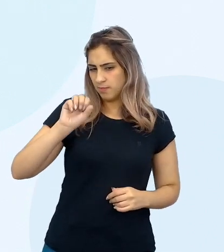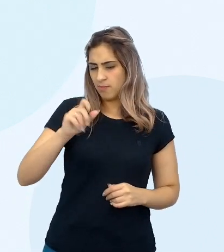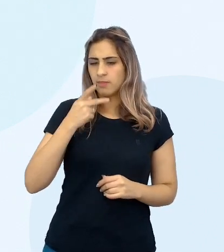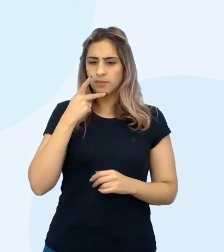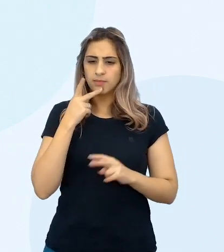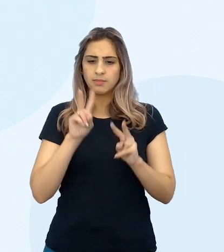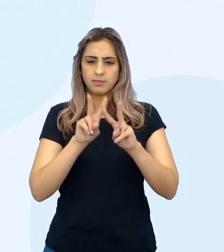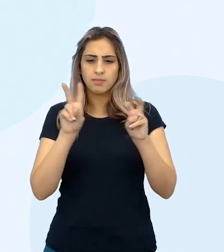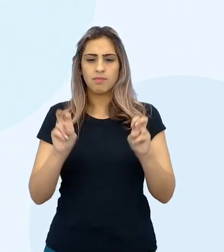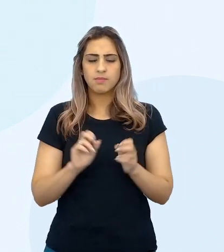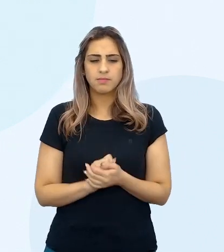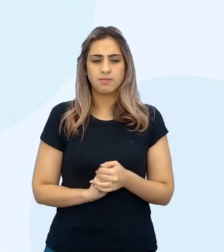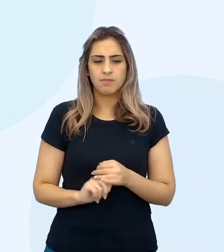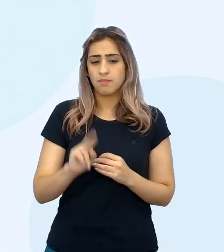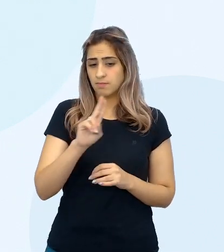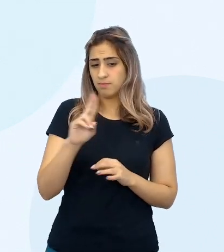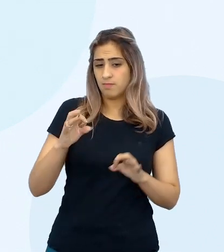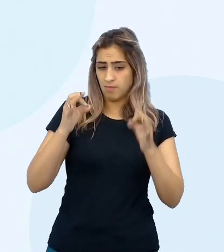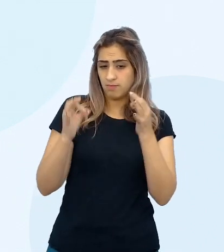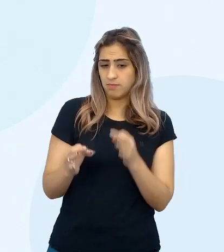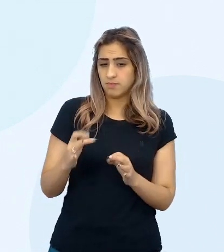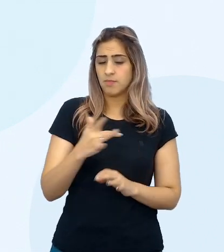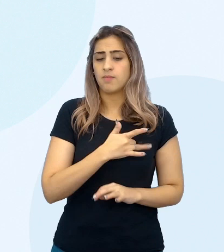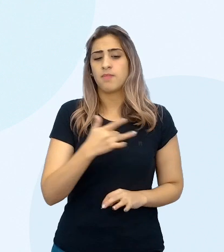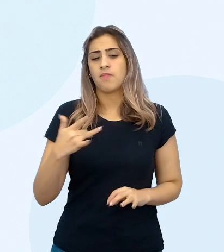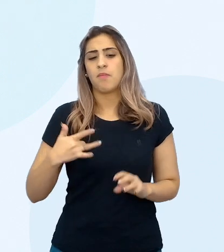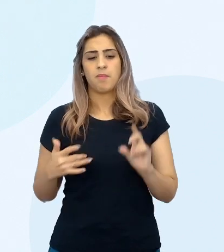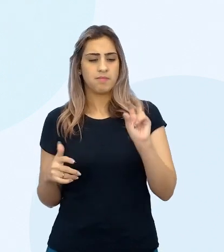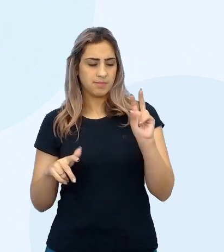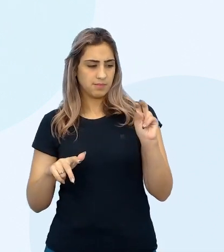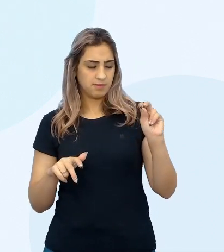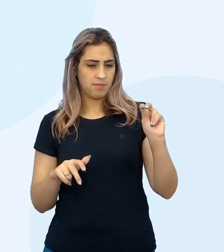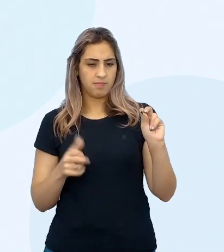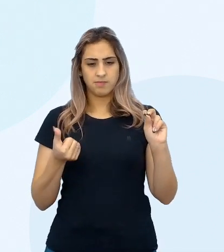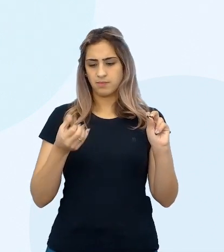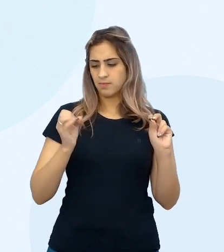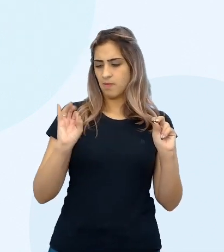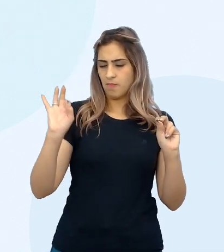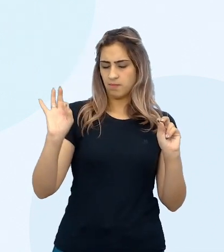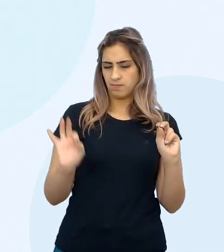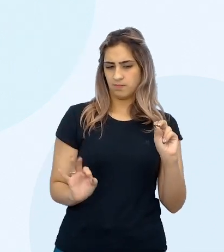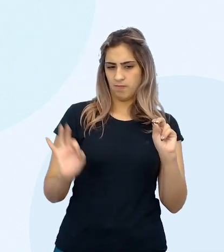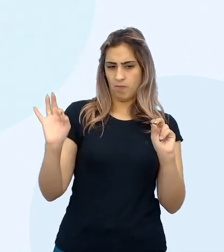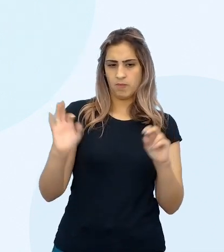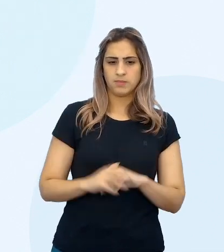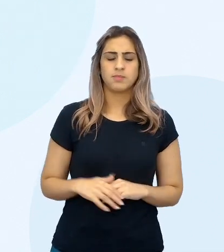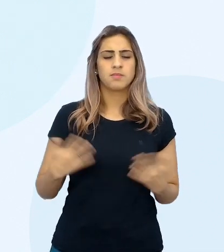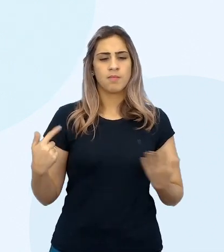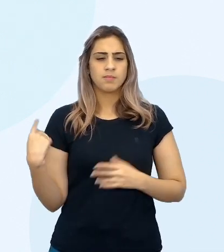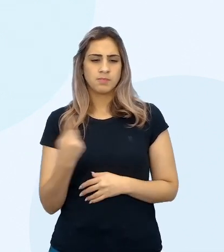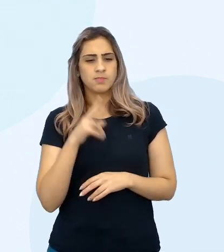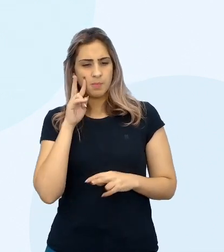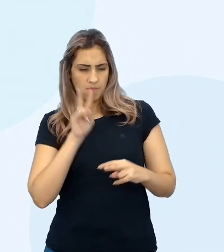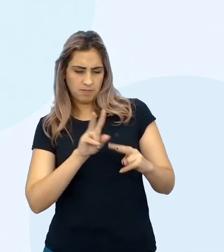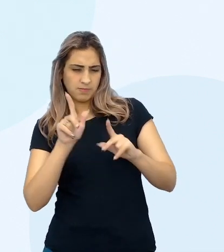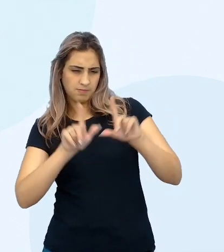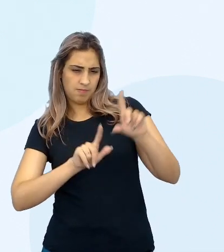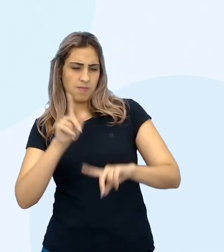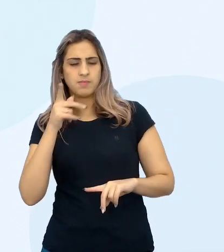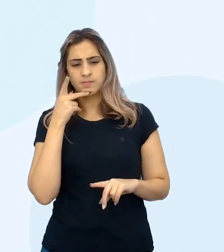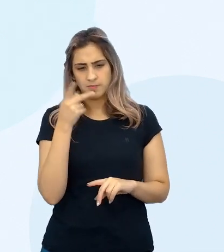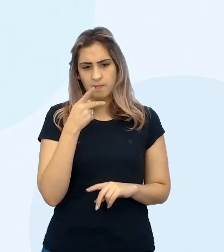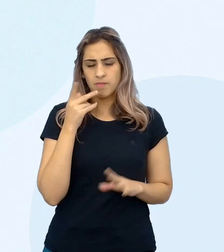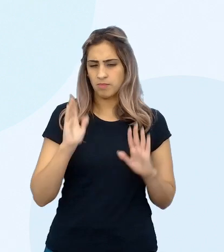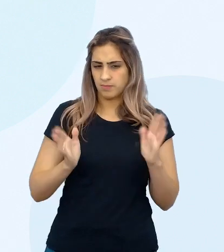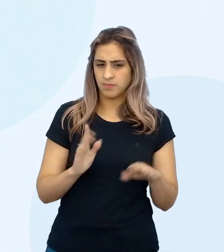fala aí, Osmar? Que a umidade ideal é quanto? Entre 50% e 60%, Roberto. Então pode ser que a gente já ouviu na TV aí falando, né?